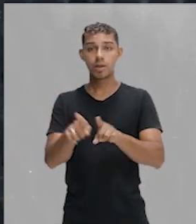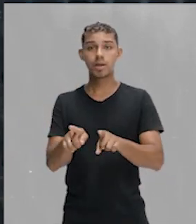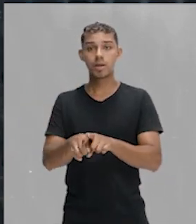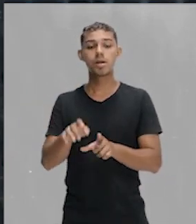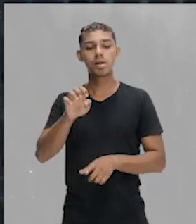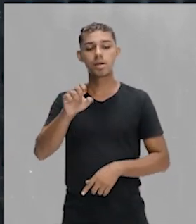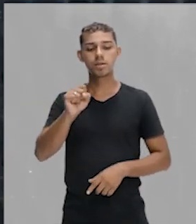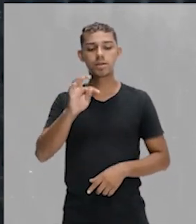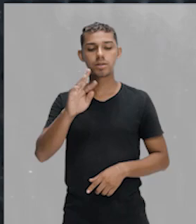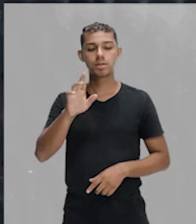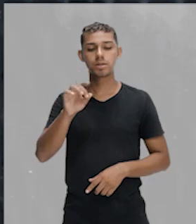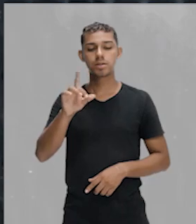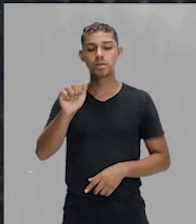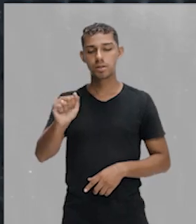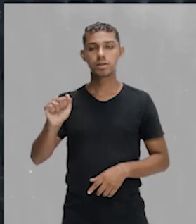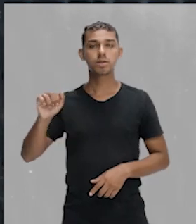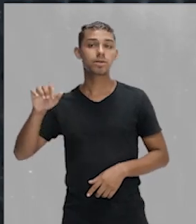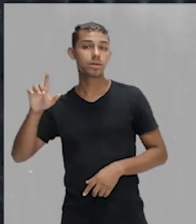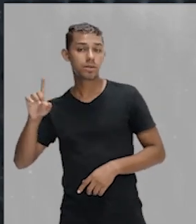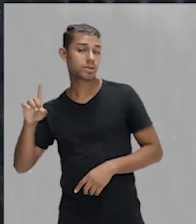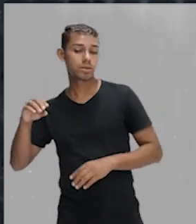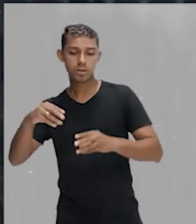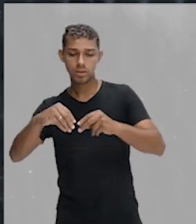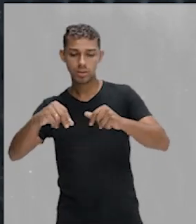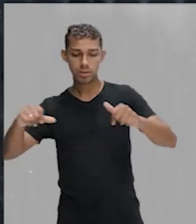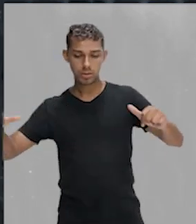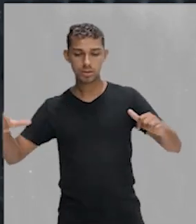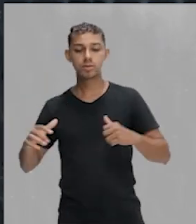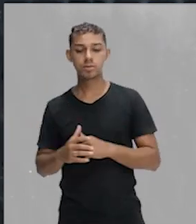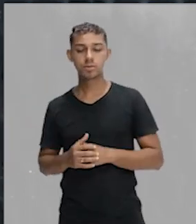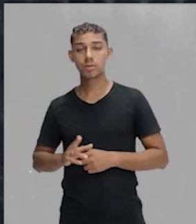terra. Camino de herradura.